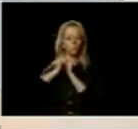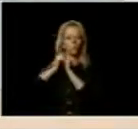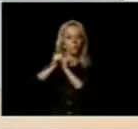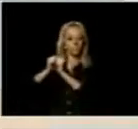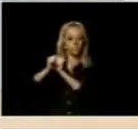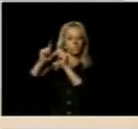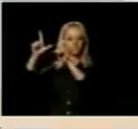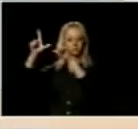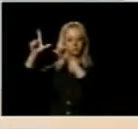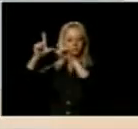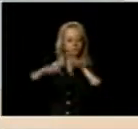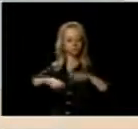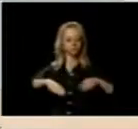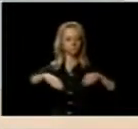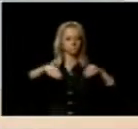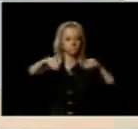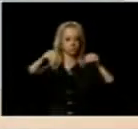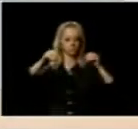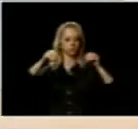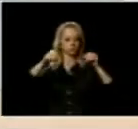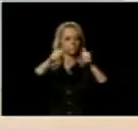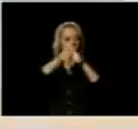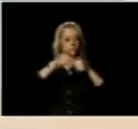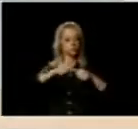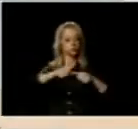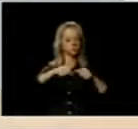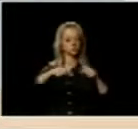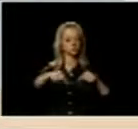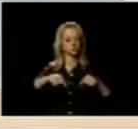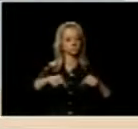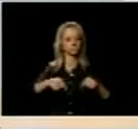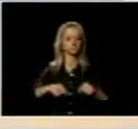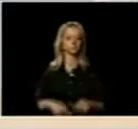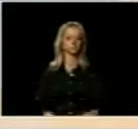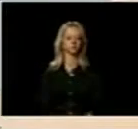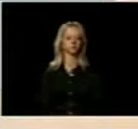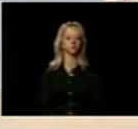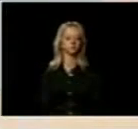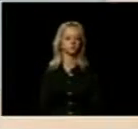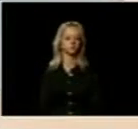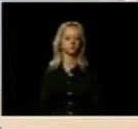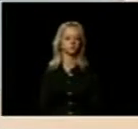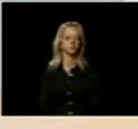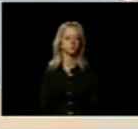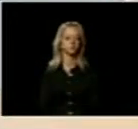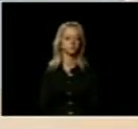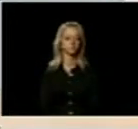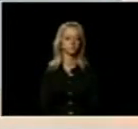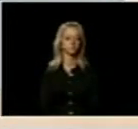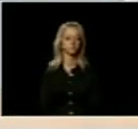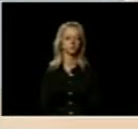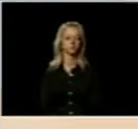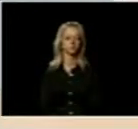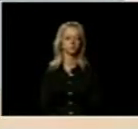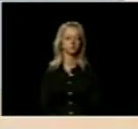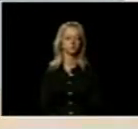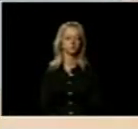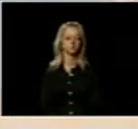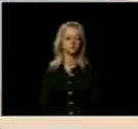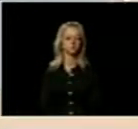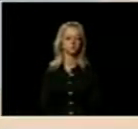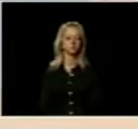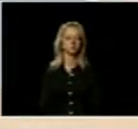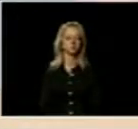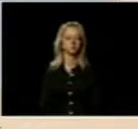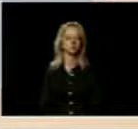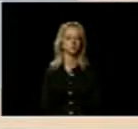através da TV Câmara e aqueles que se encontram nas galerias desta casa, o pessoal do taxista, o pessoal da